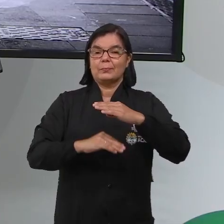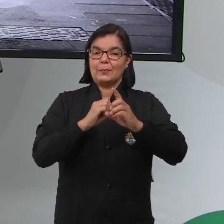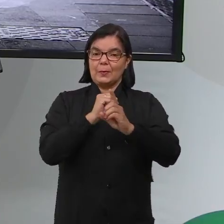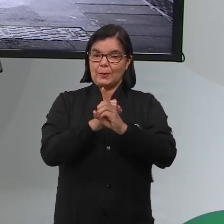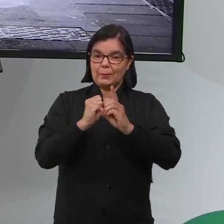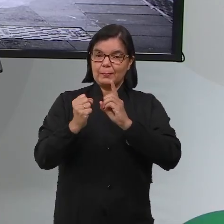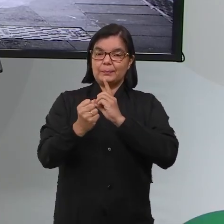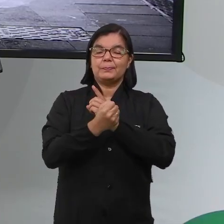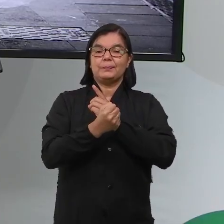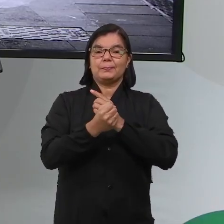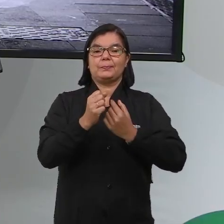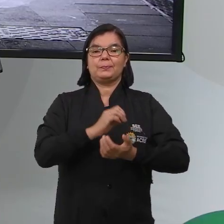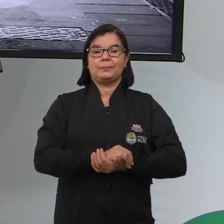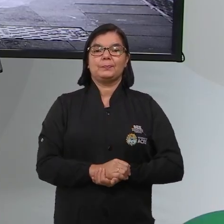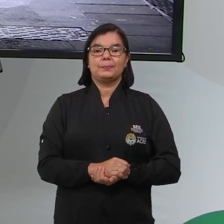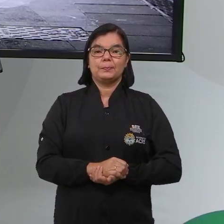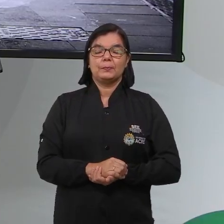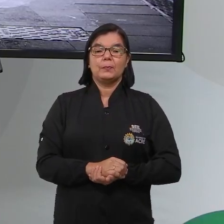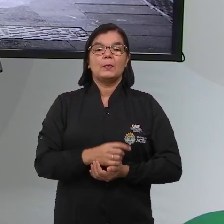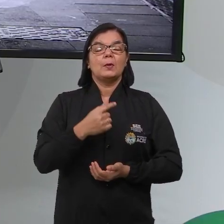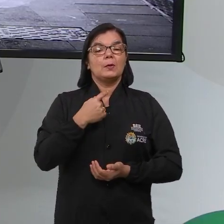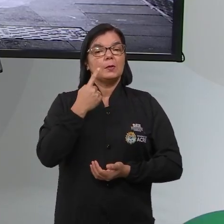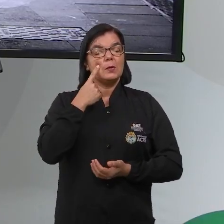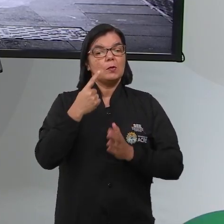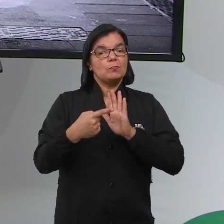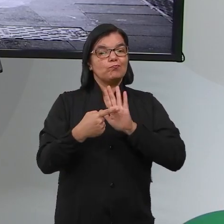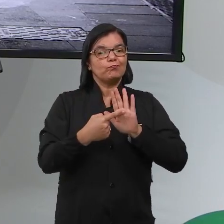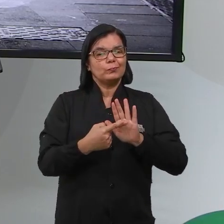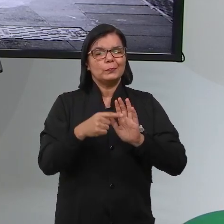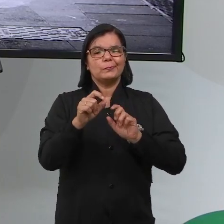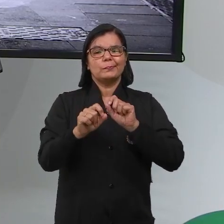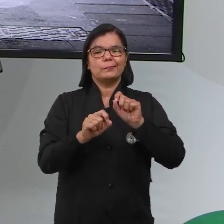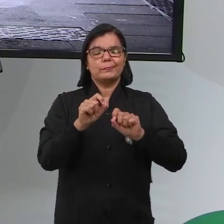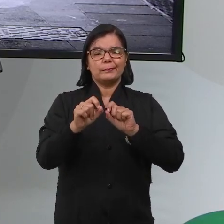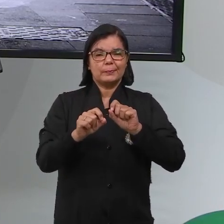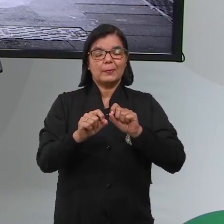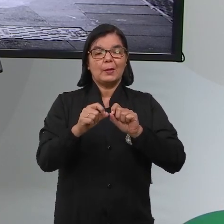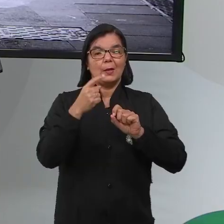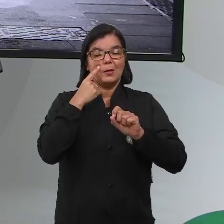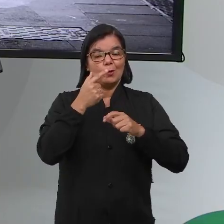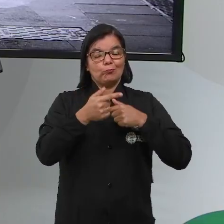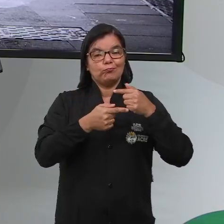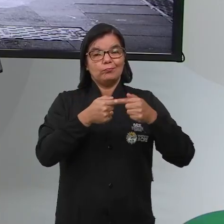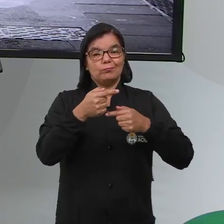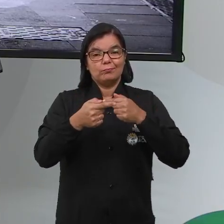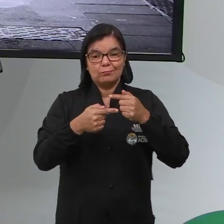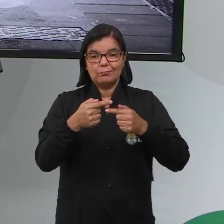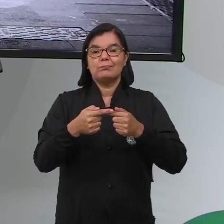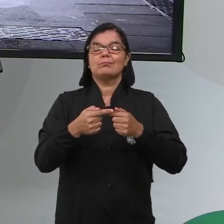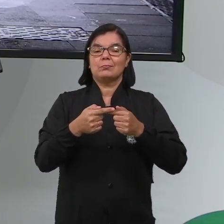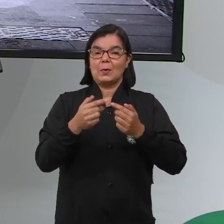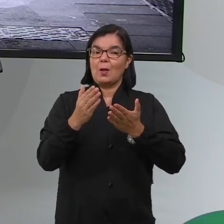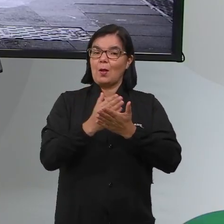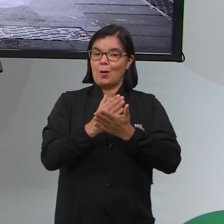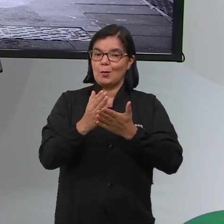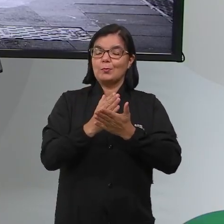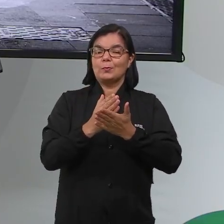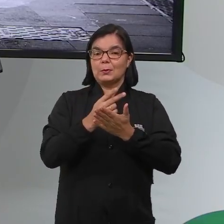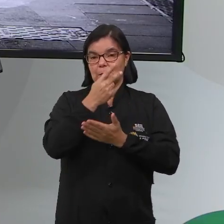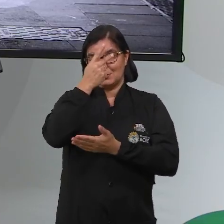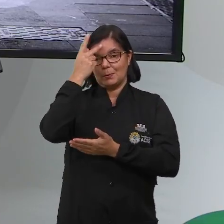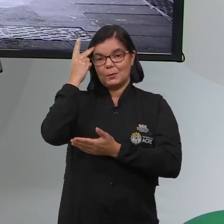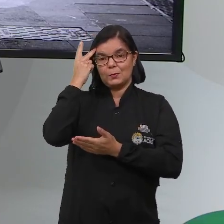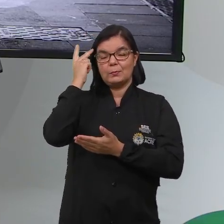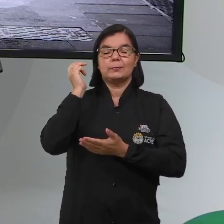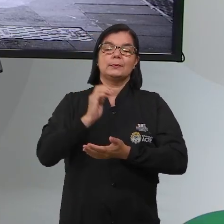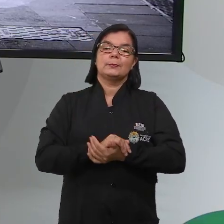desigualdade social, que acaba gerando essa situação que acomete algumas